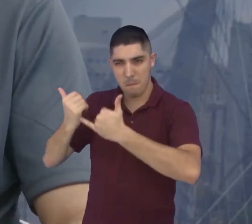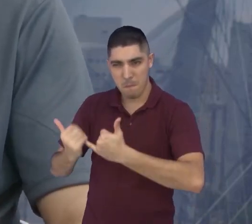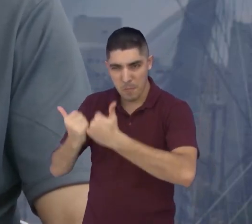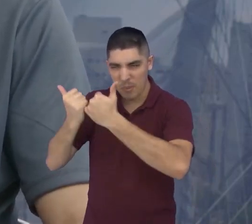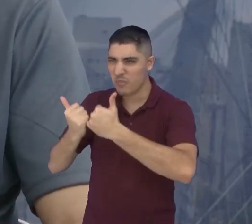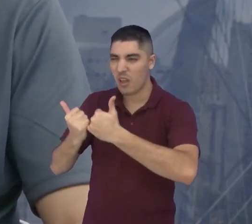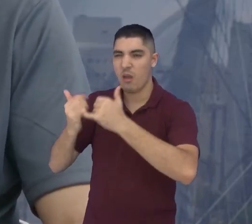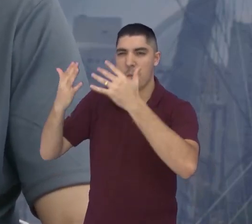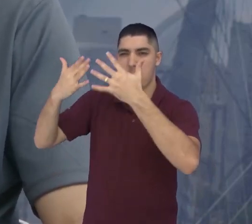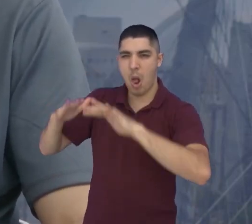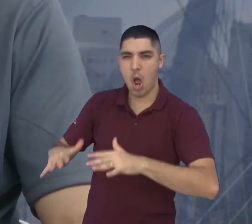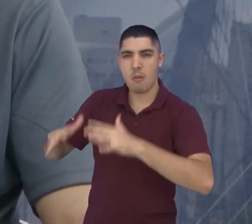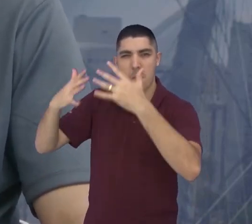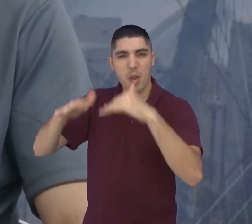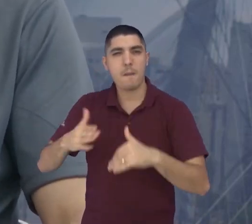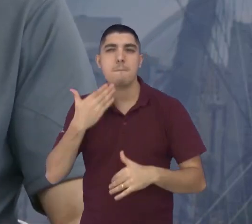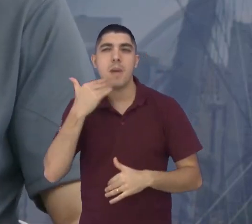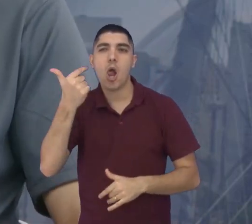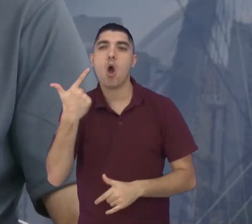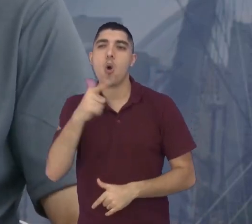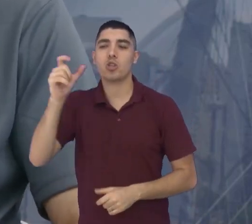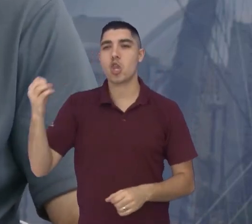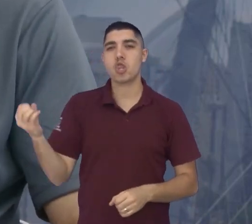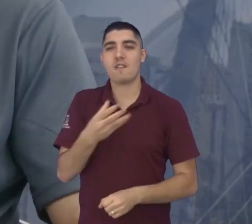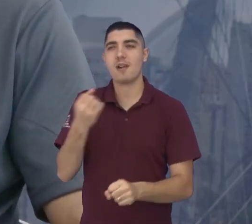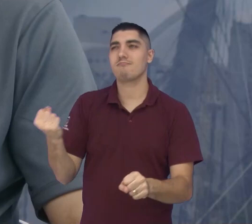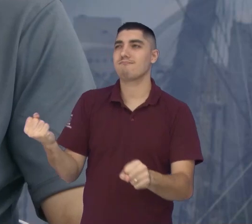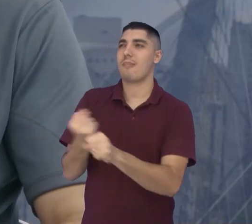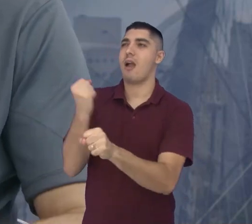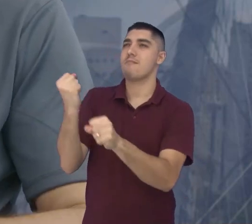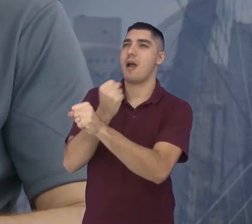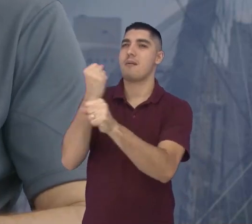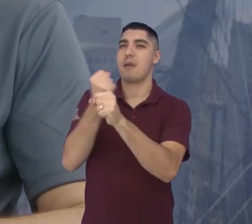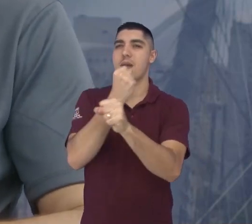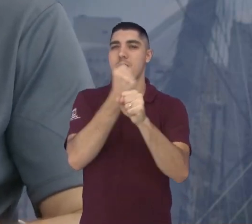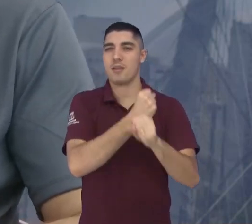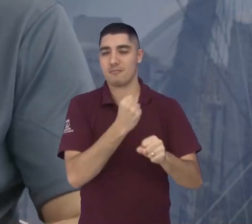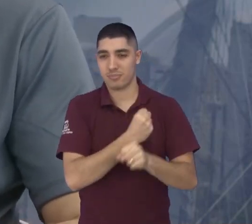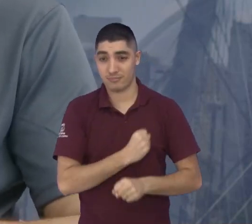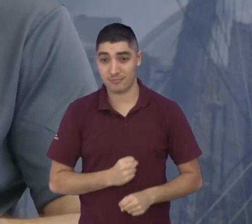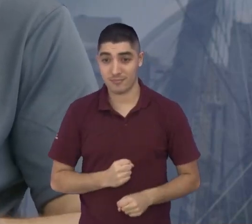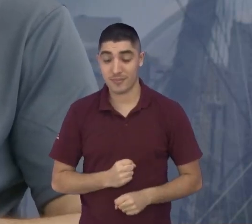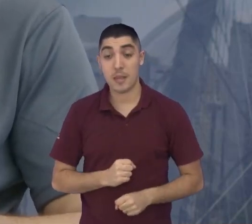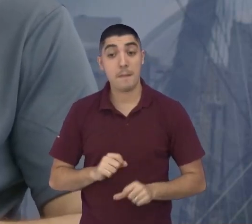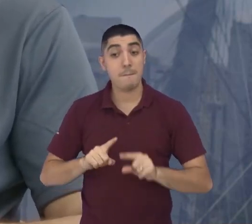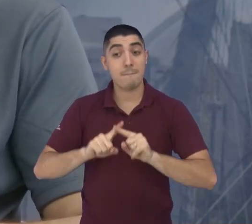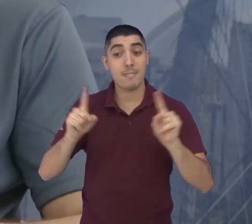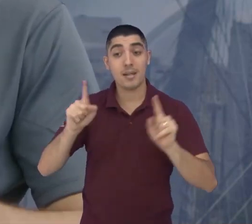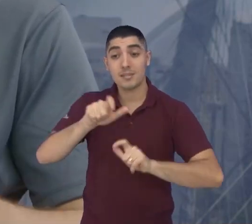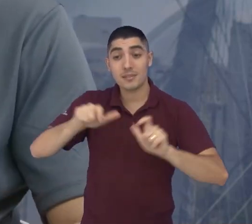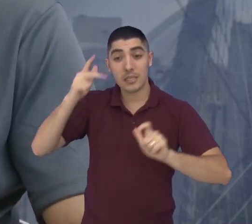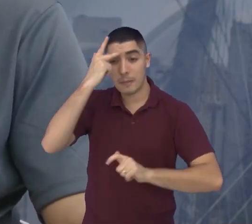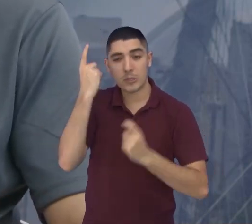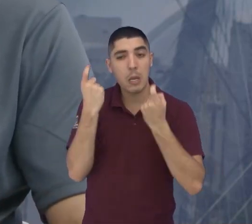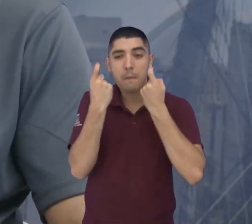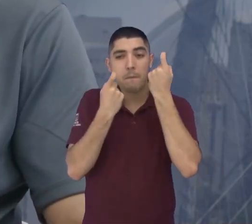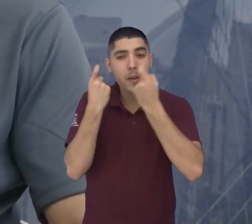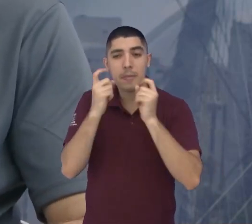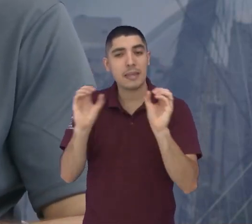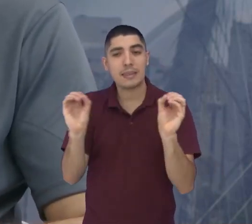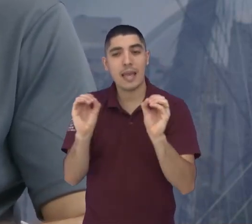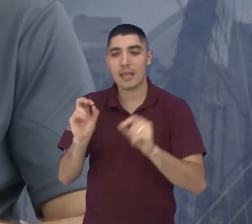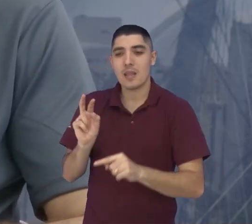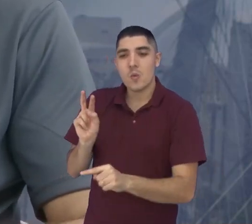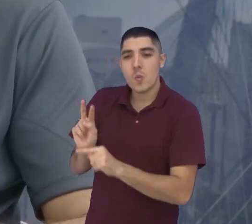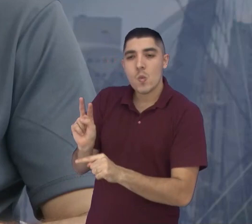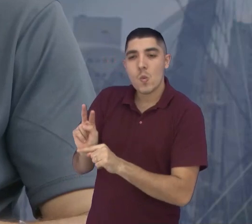com a criação de uma entidade que procurasse preservar parte dessa história, para que ela não se perdesse, para